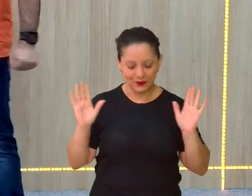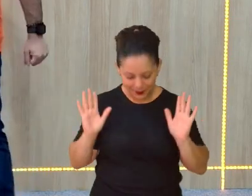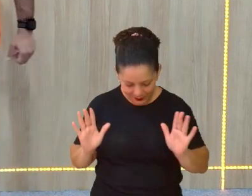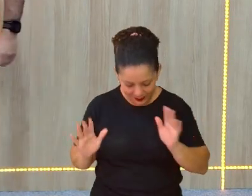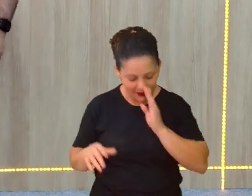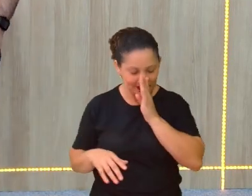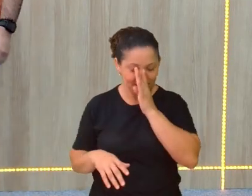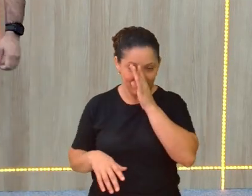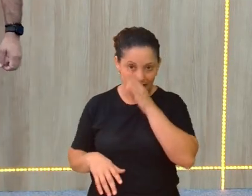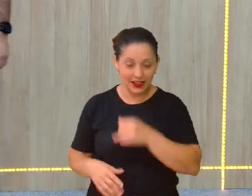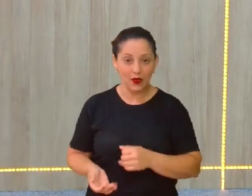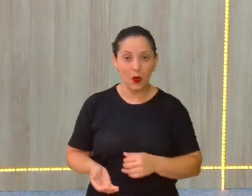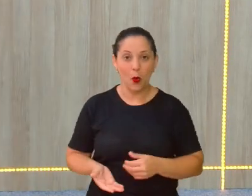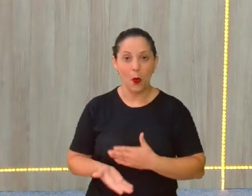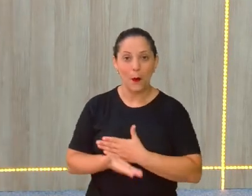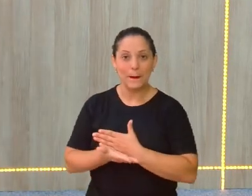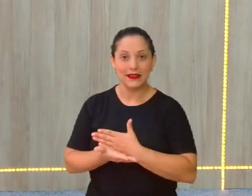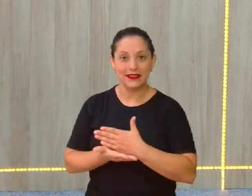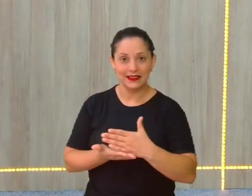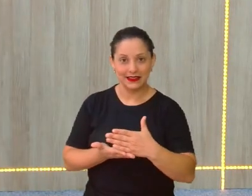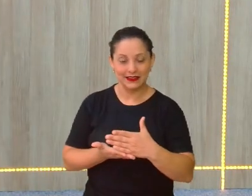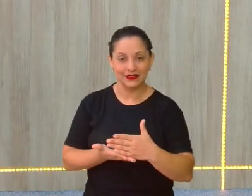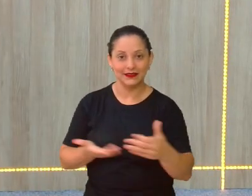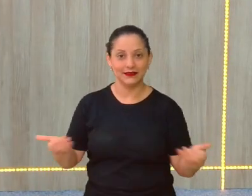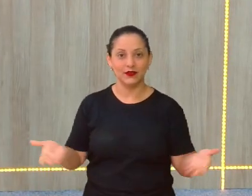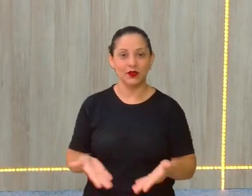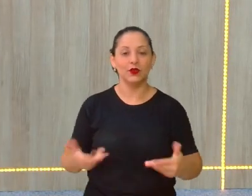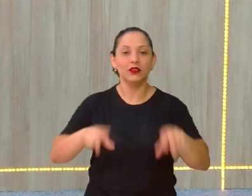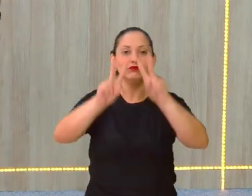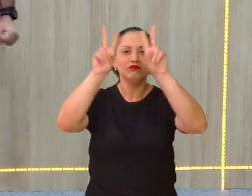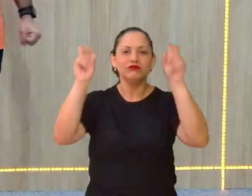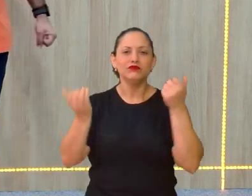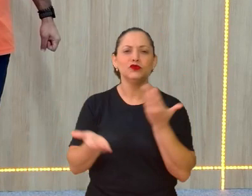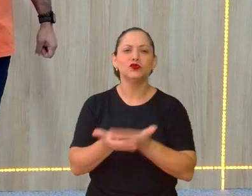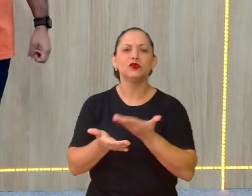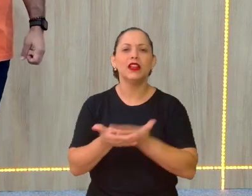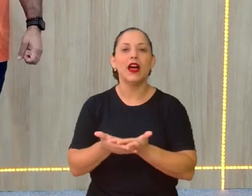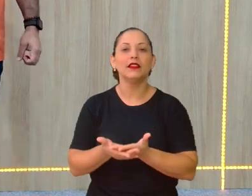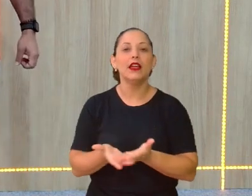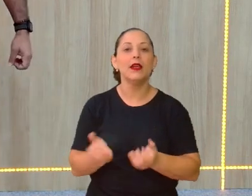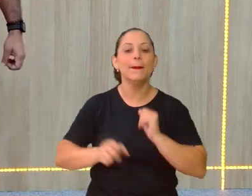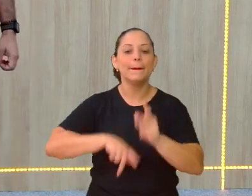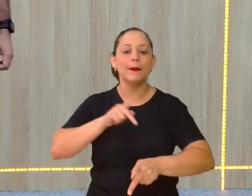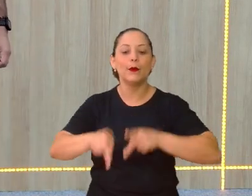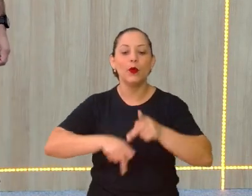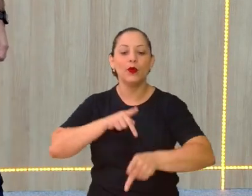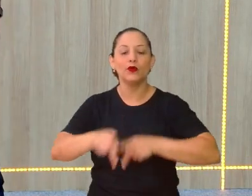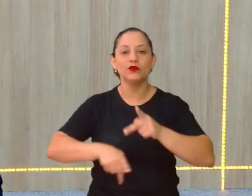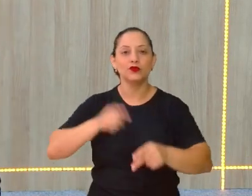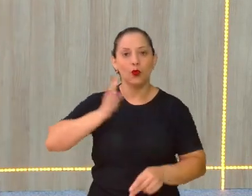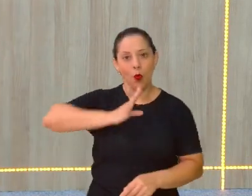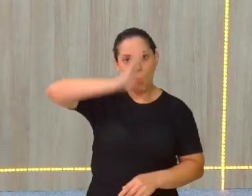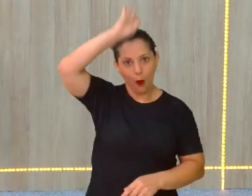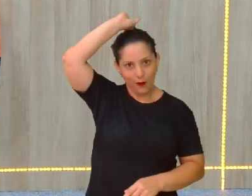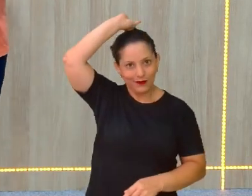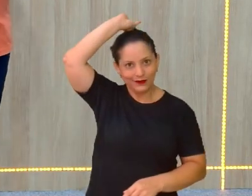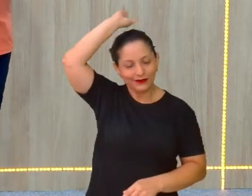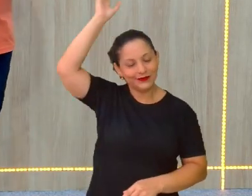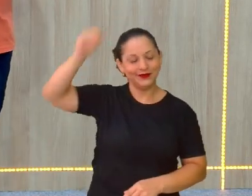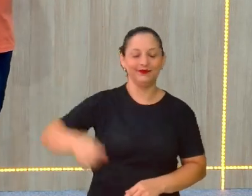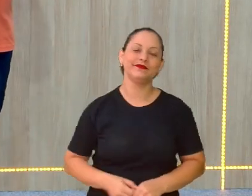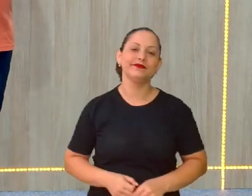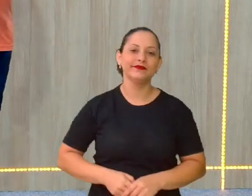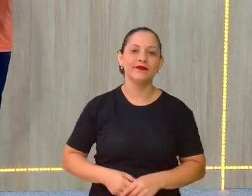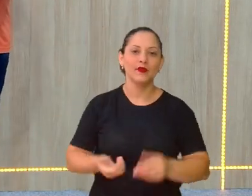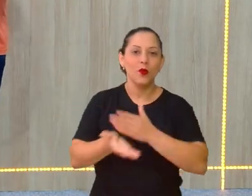vai começar a estudar uma civilização nova, que é a civilização romana antiga. Então nós vamos começar a nossa